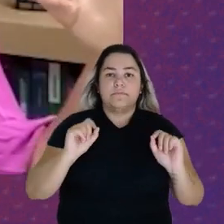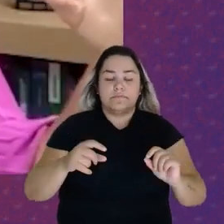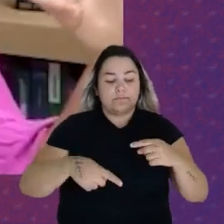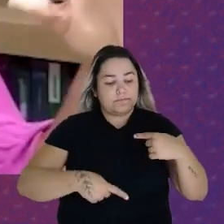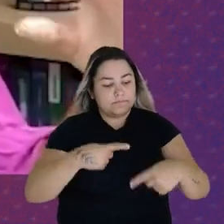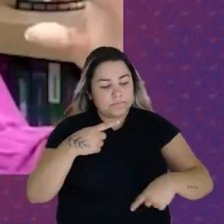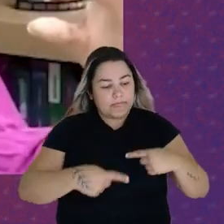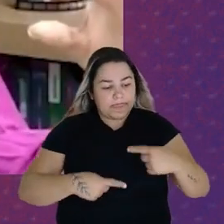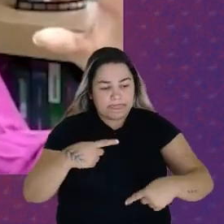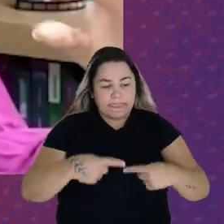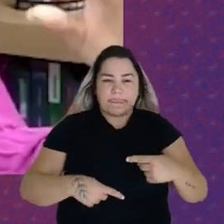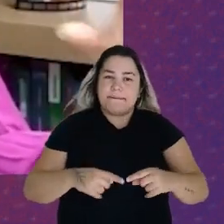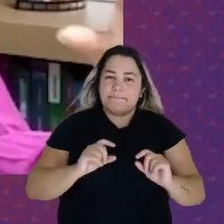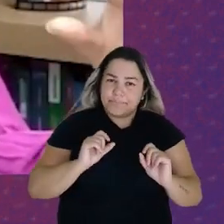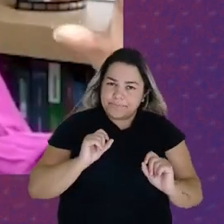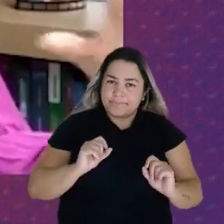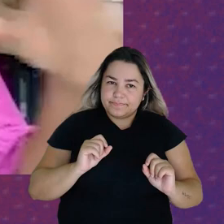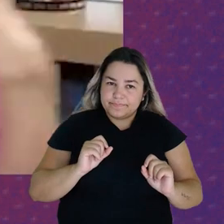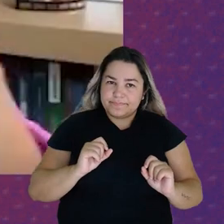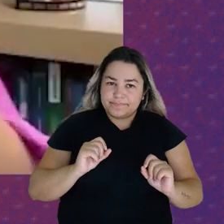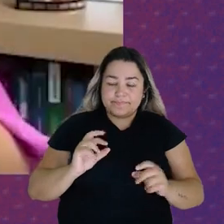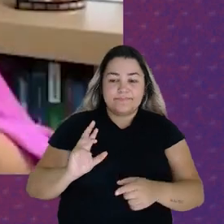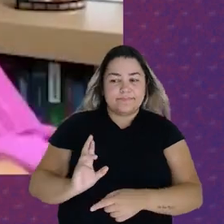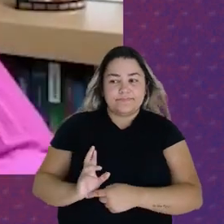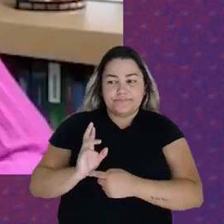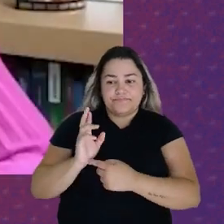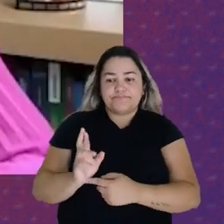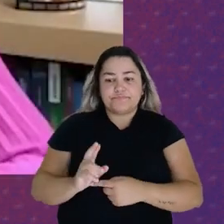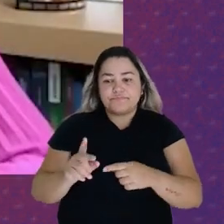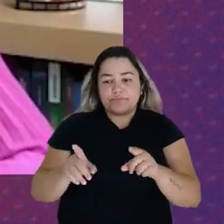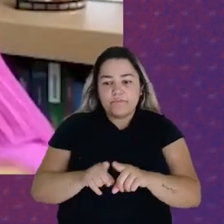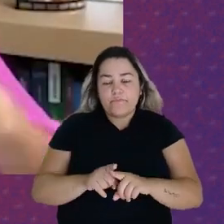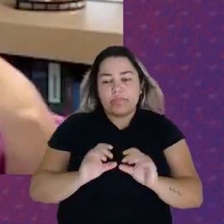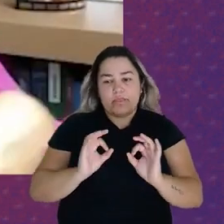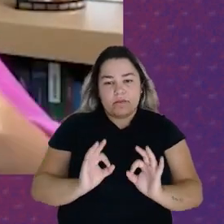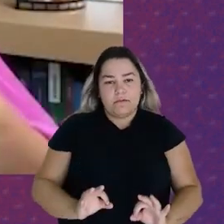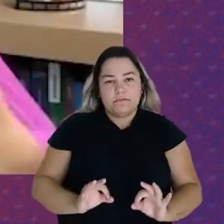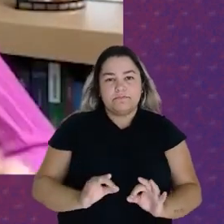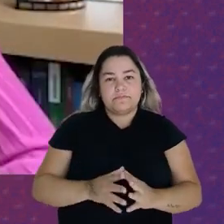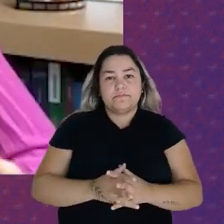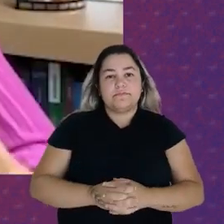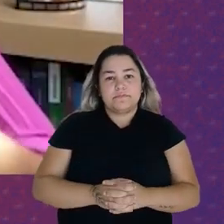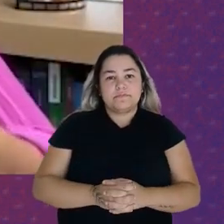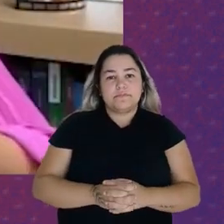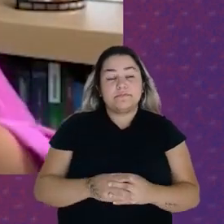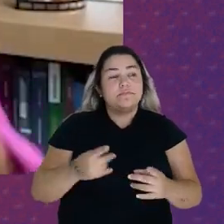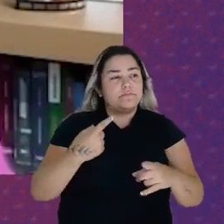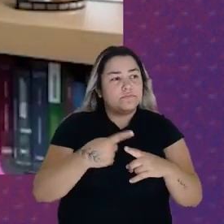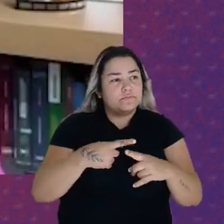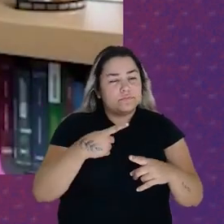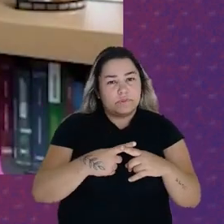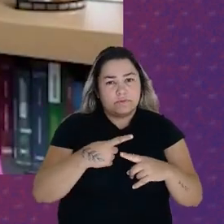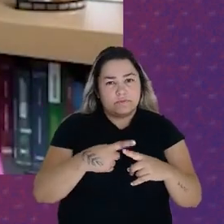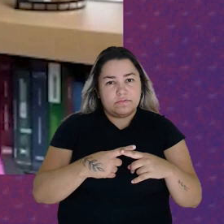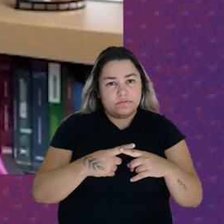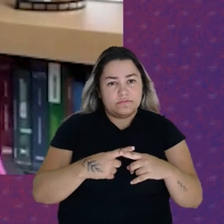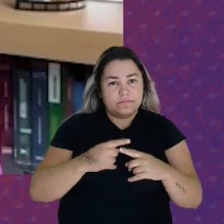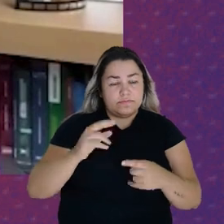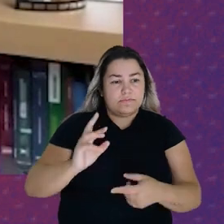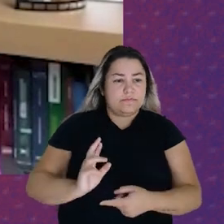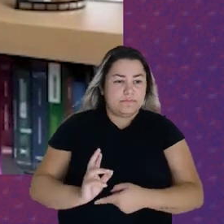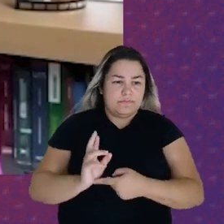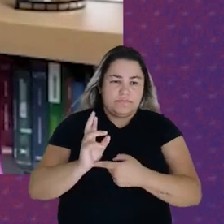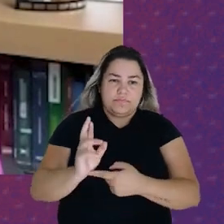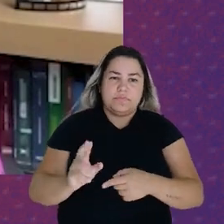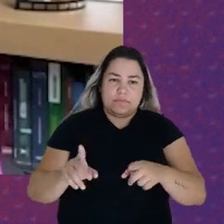violência política também é discutir representatividade, exatamente. Porque quando essa representatividade